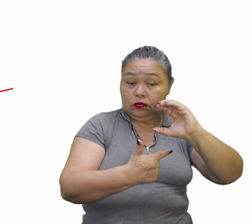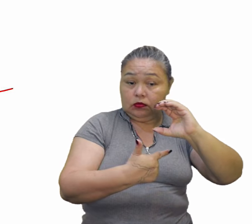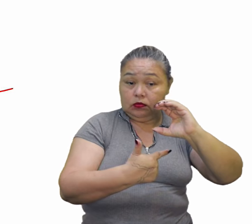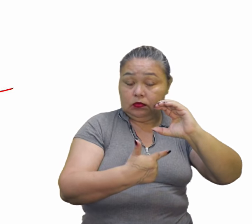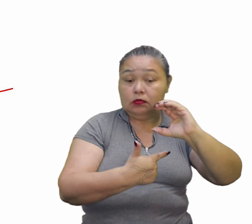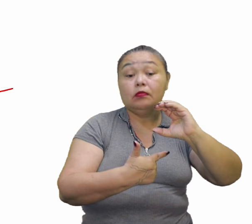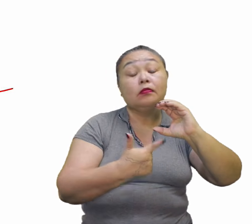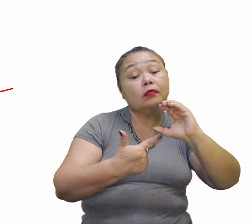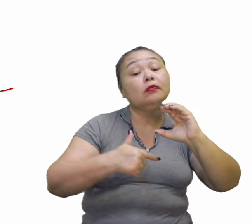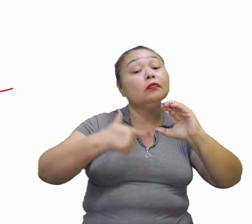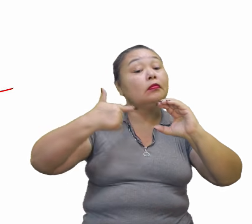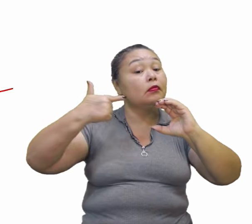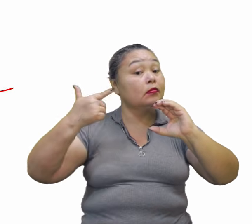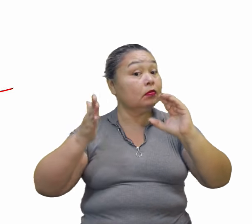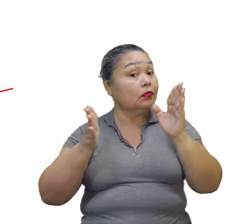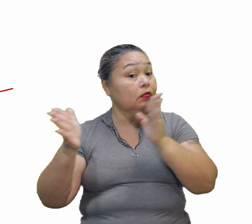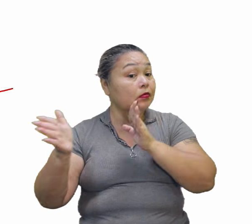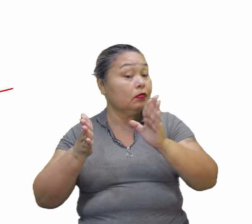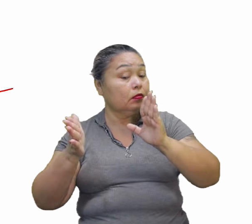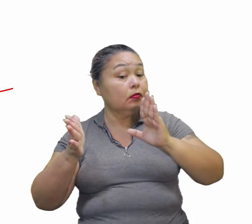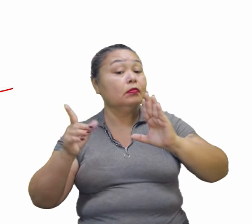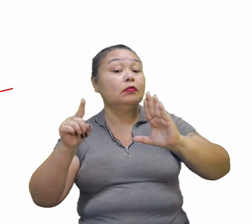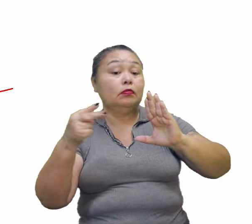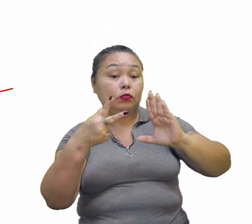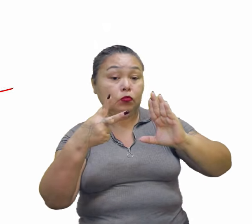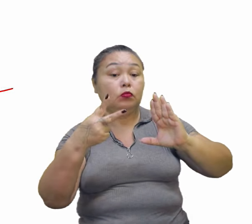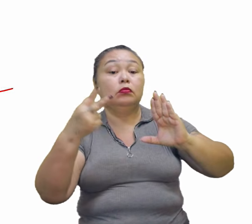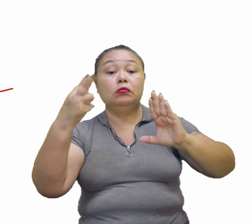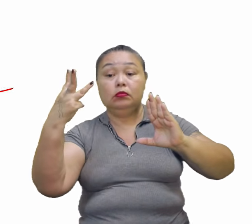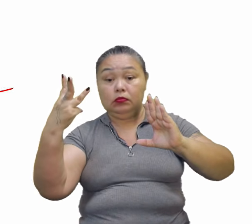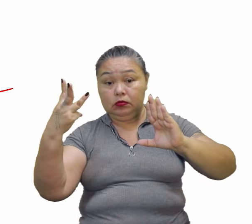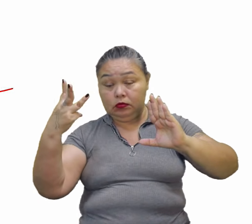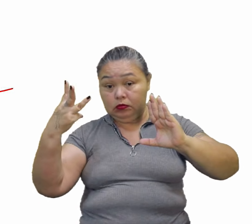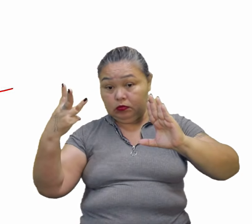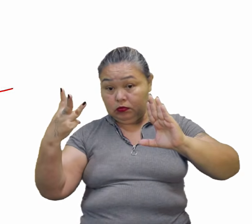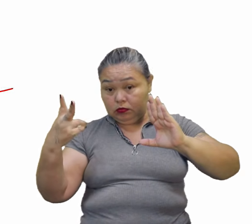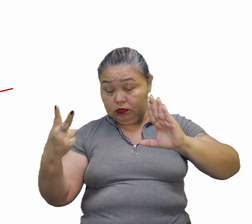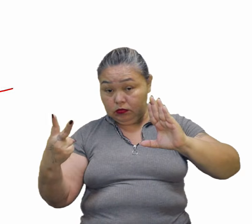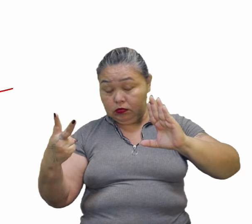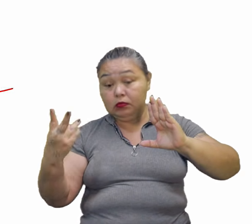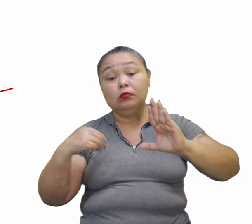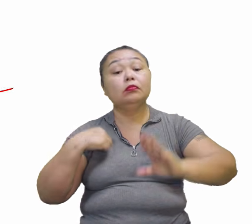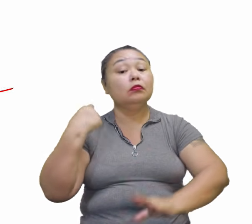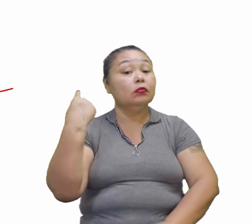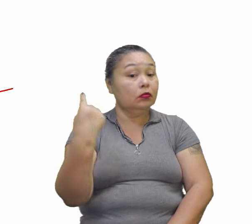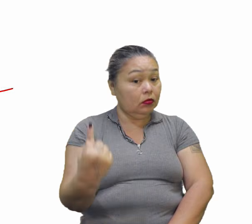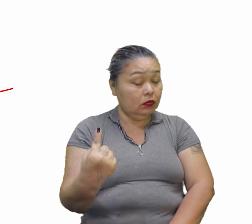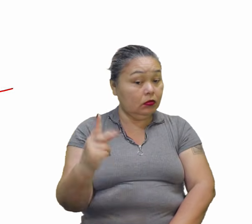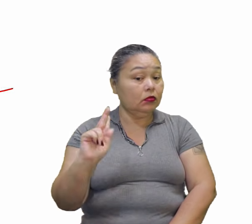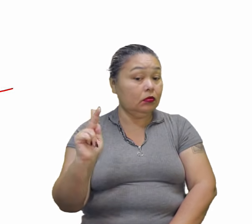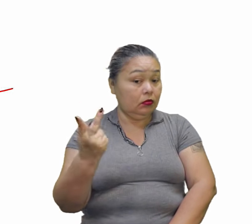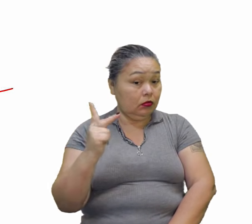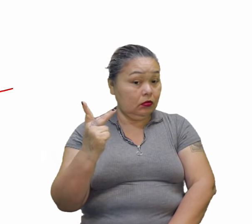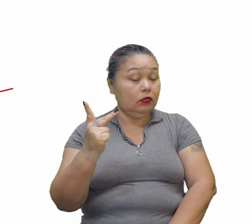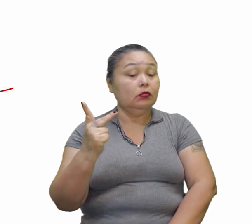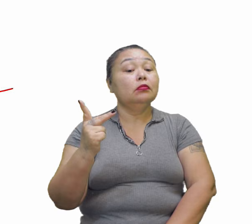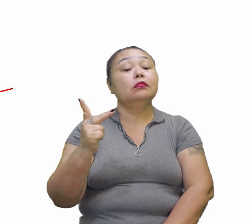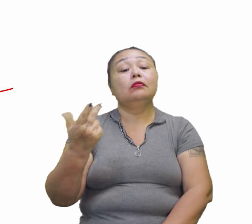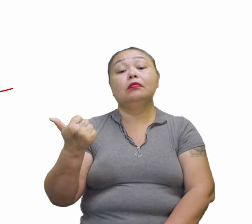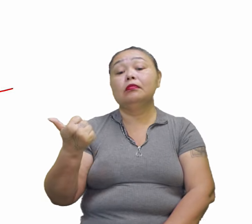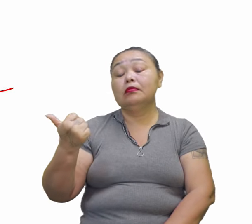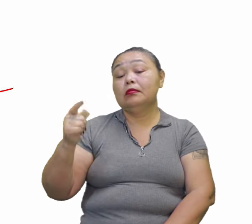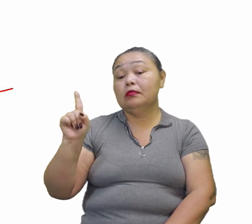hidrogênios. Esse do meio já tem 1, 2, 3 ligações, ele só pode ter mais 1